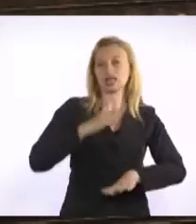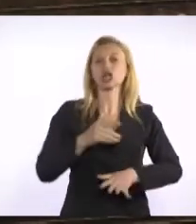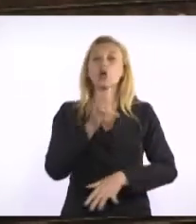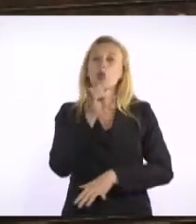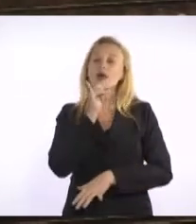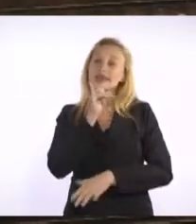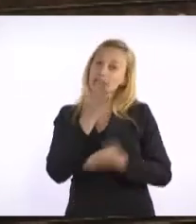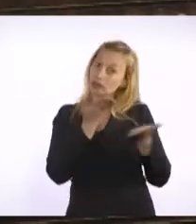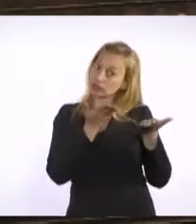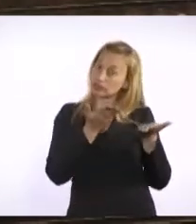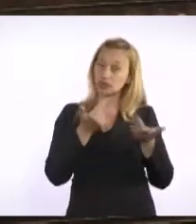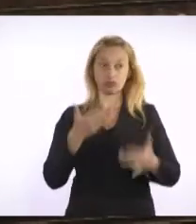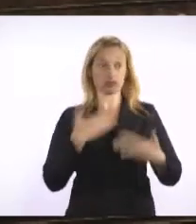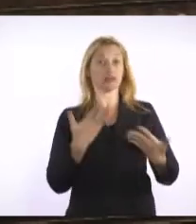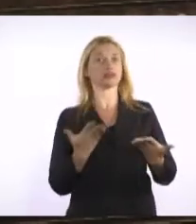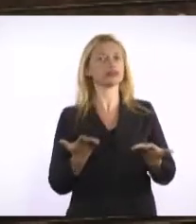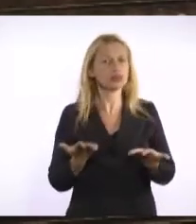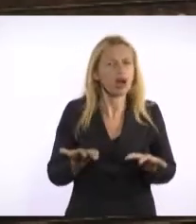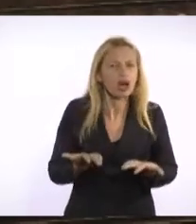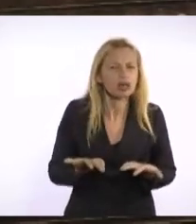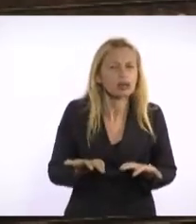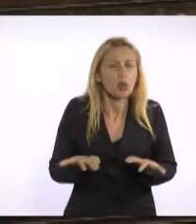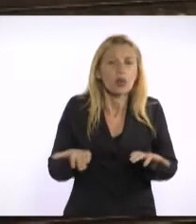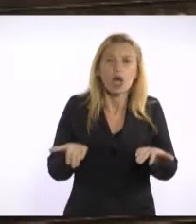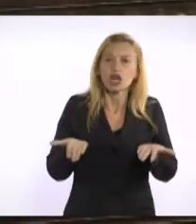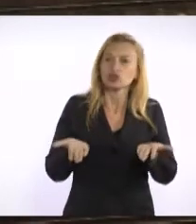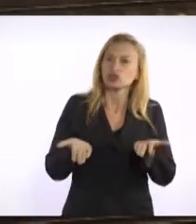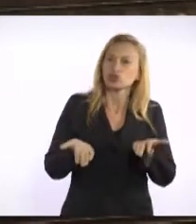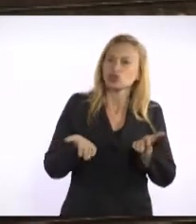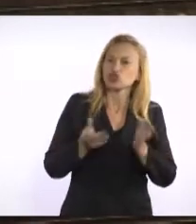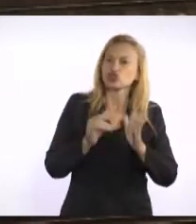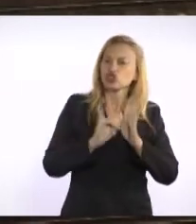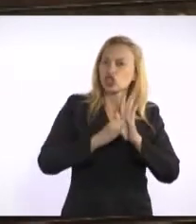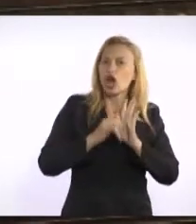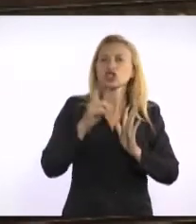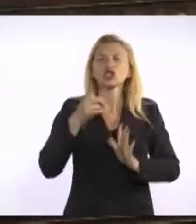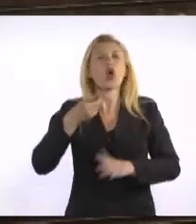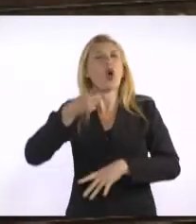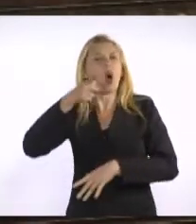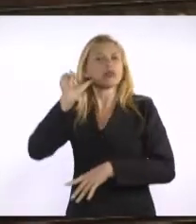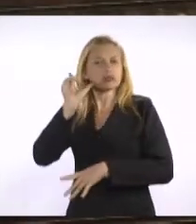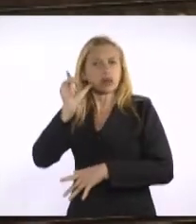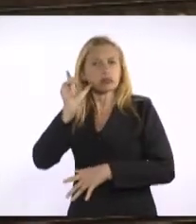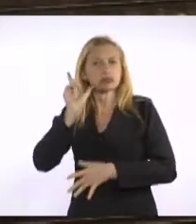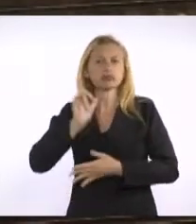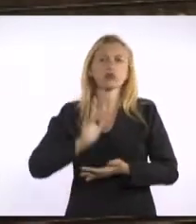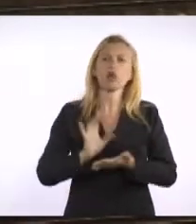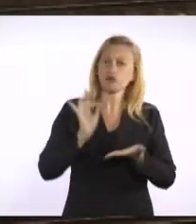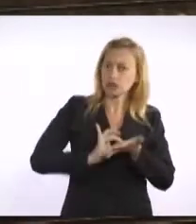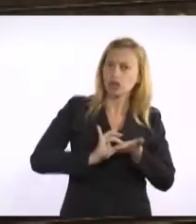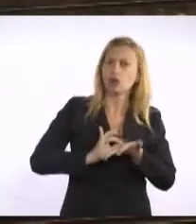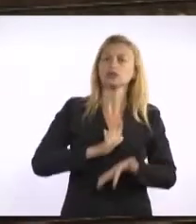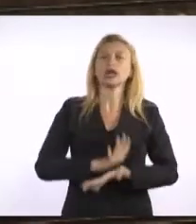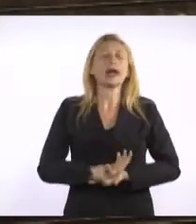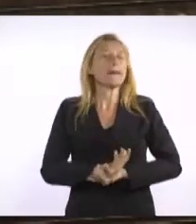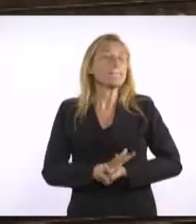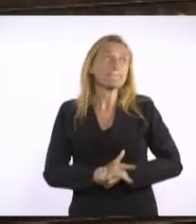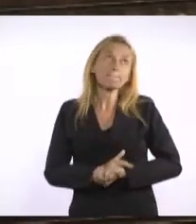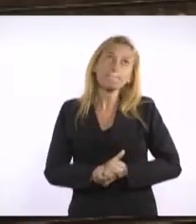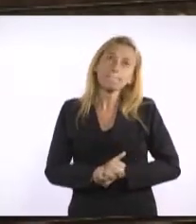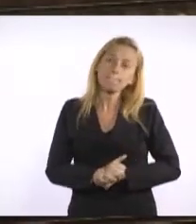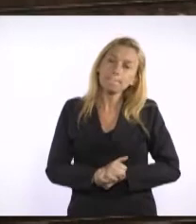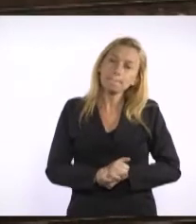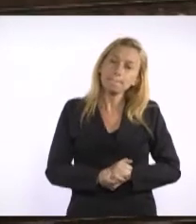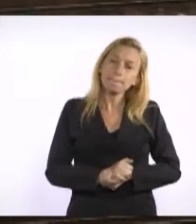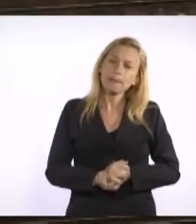fomos surpreendidos no Diário Oficial de ontem, colocado a